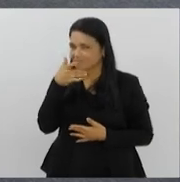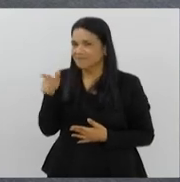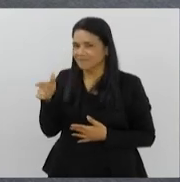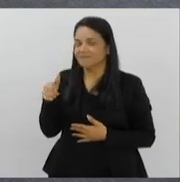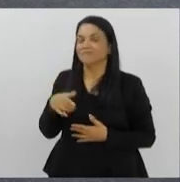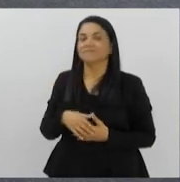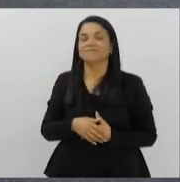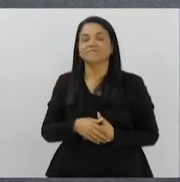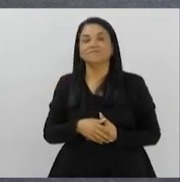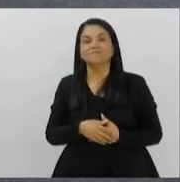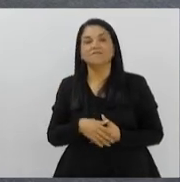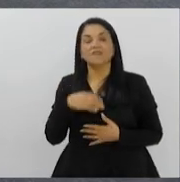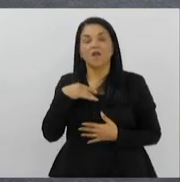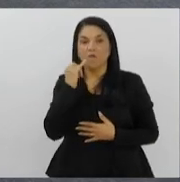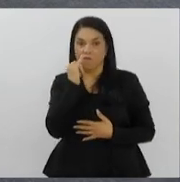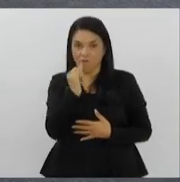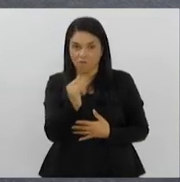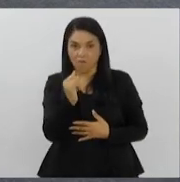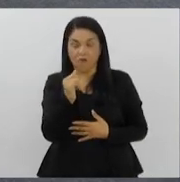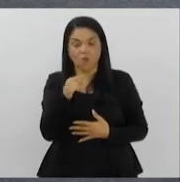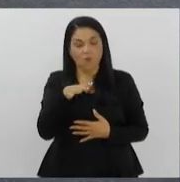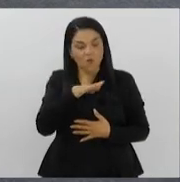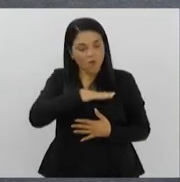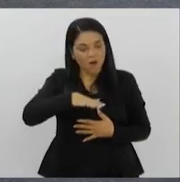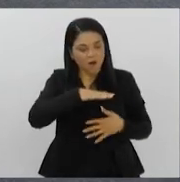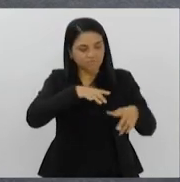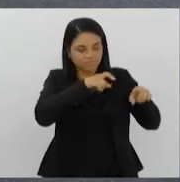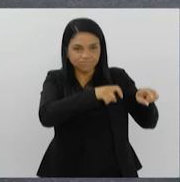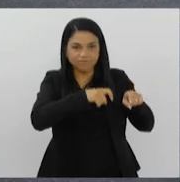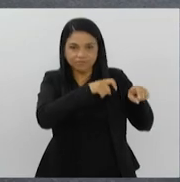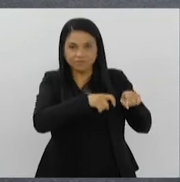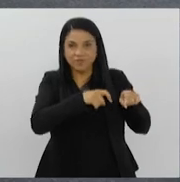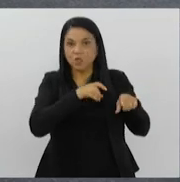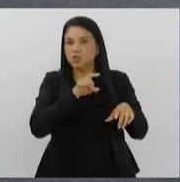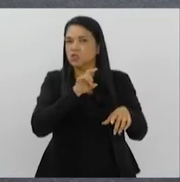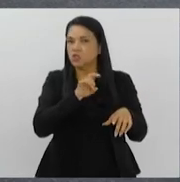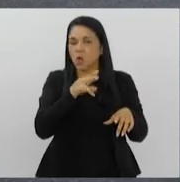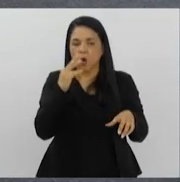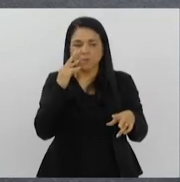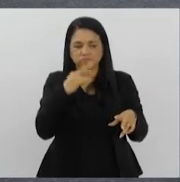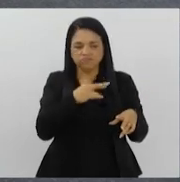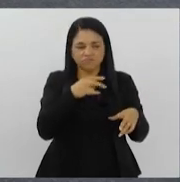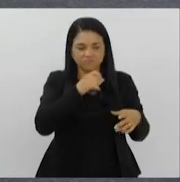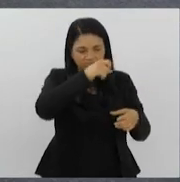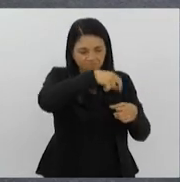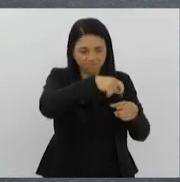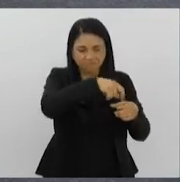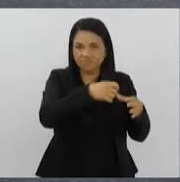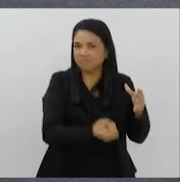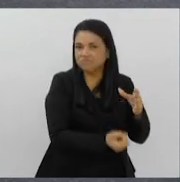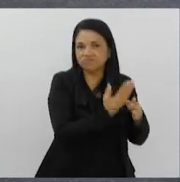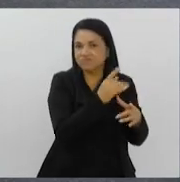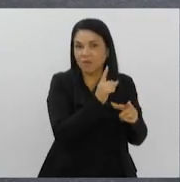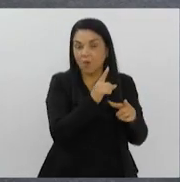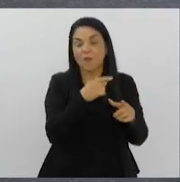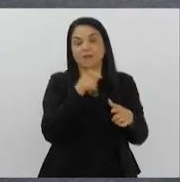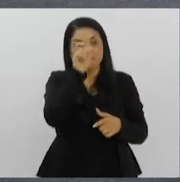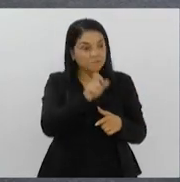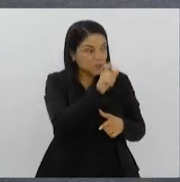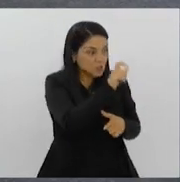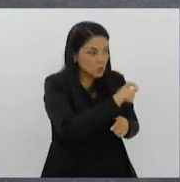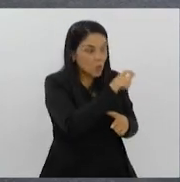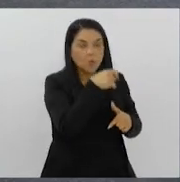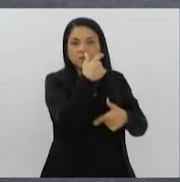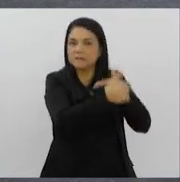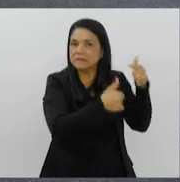eu quero dizer que Vossa Excelência olhou o campo não apenas como produção, mas como as pessoas que trabalham lá e a saúde dessas